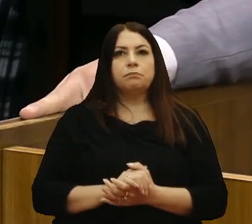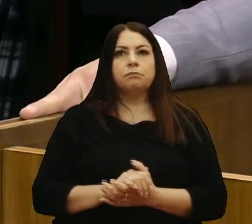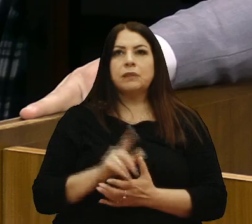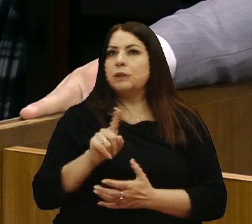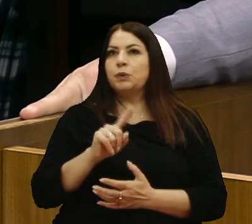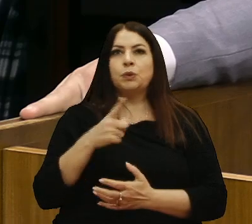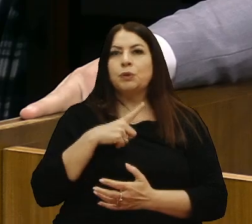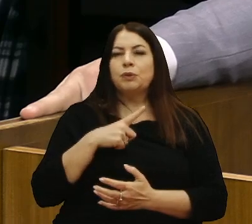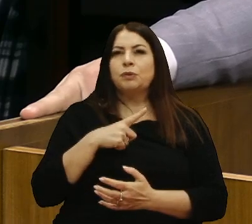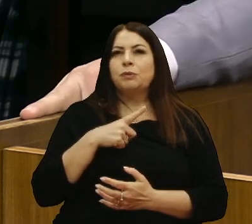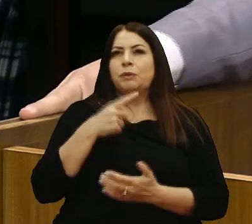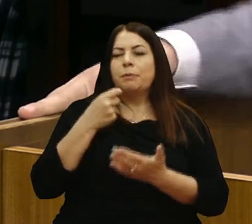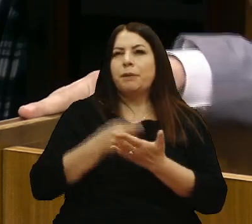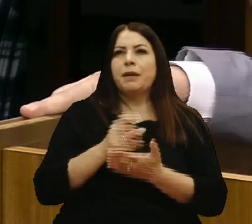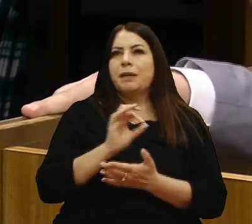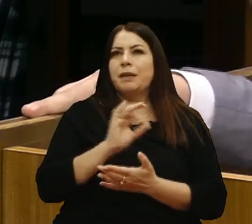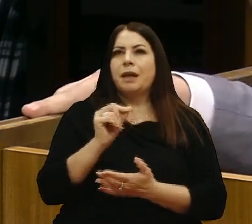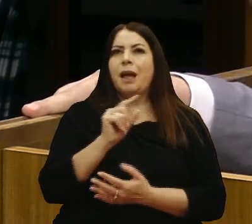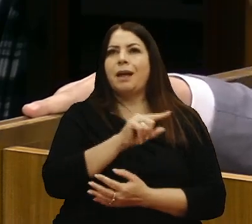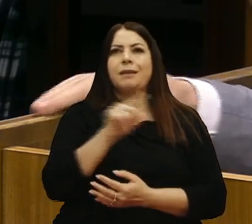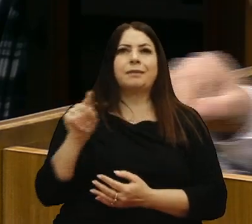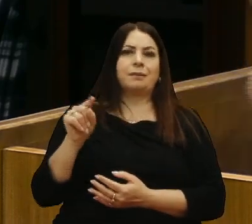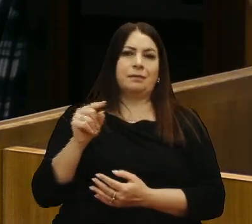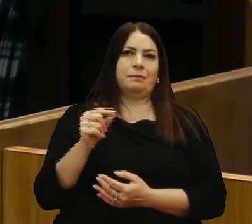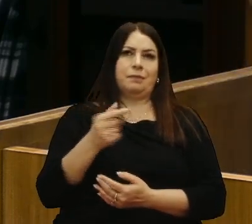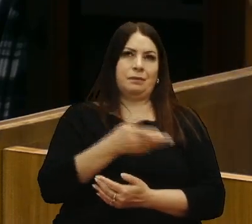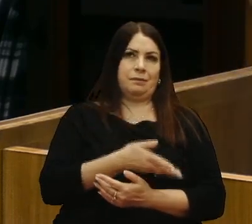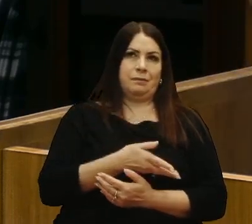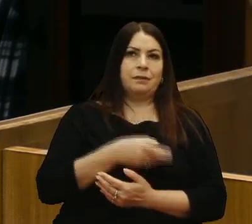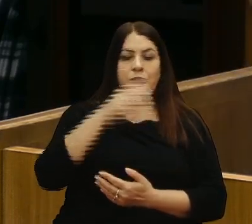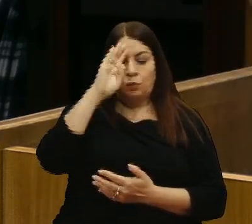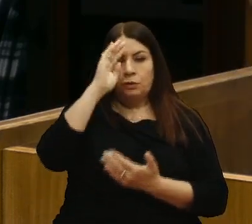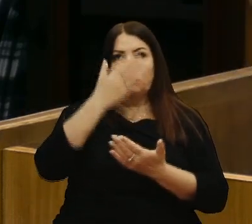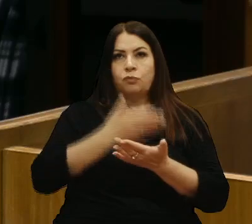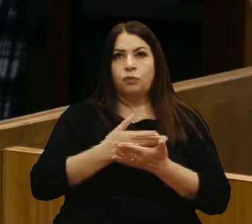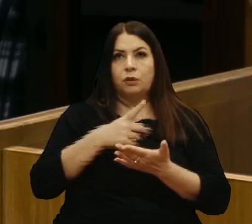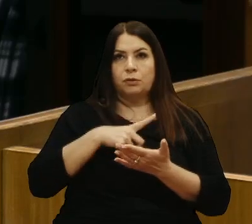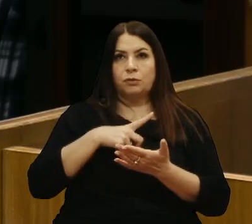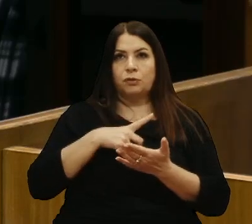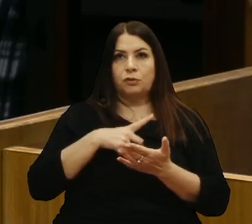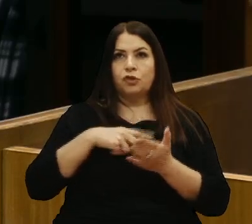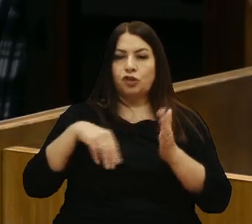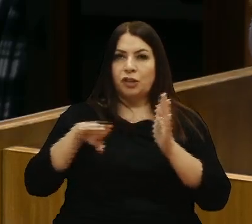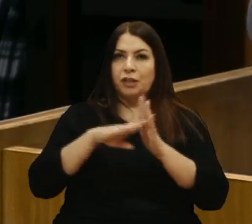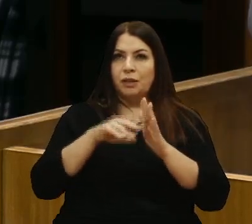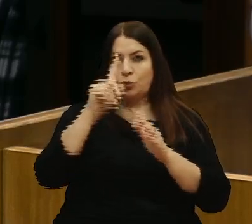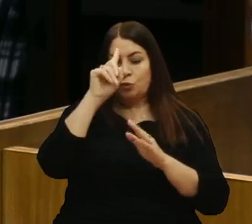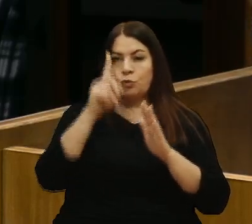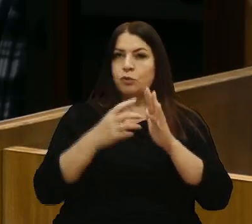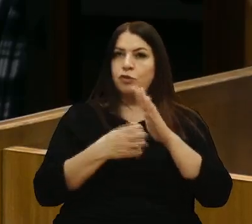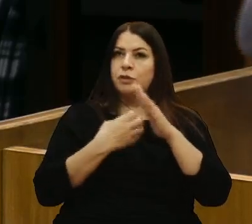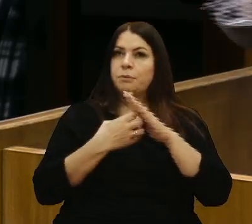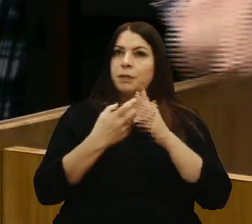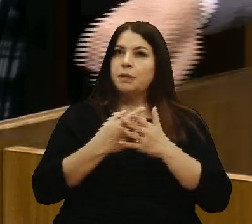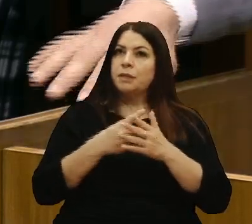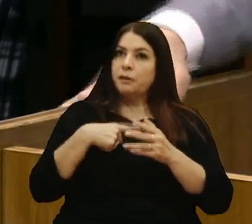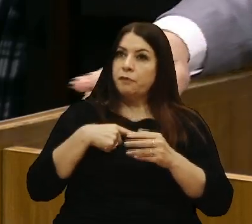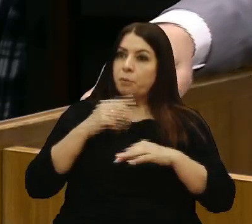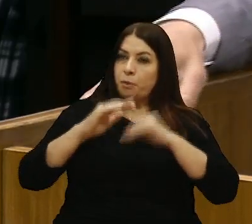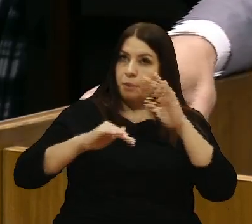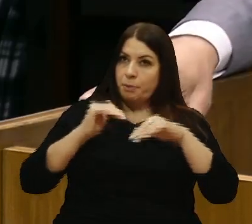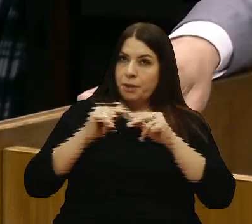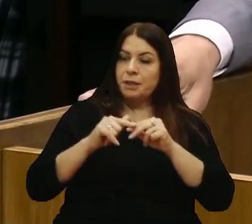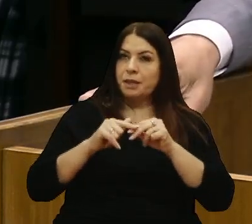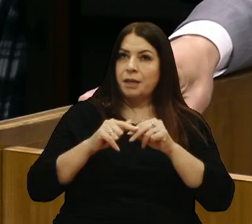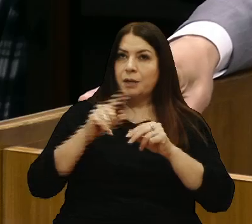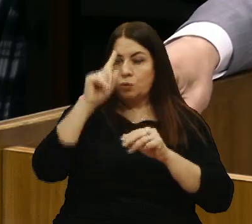não custaria nada aos cofres públicos. Eu acredito que se chegar nos empresários e falar o seguinte: vamos implementar,